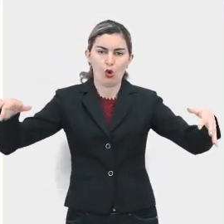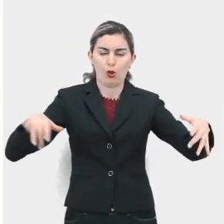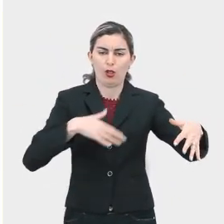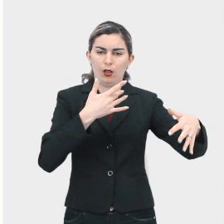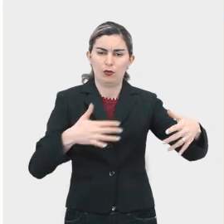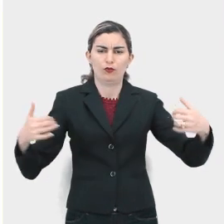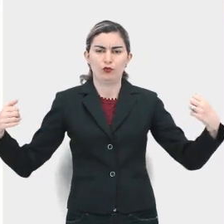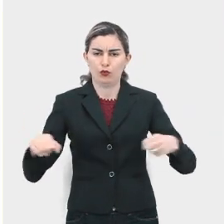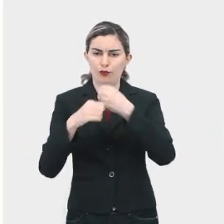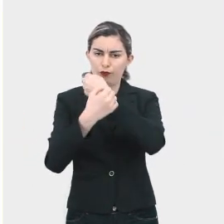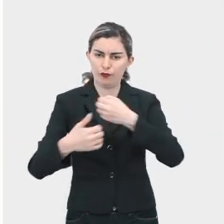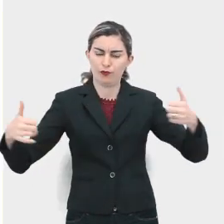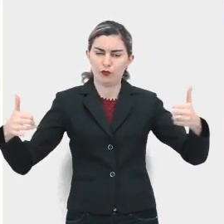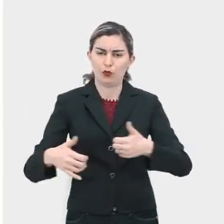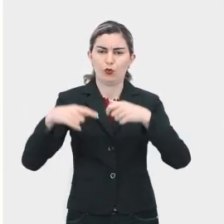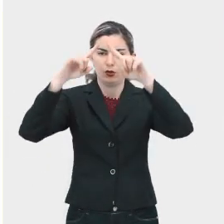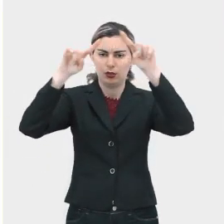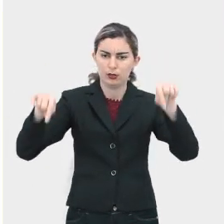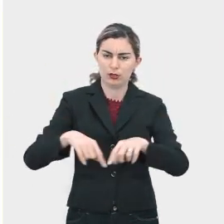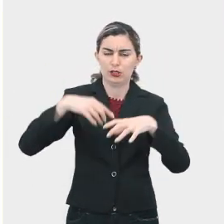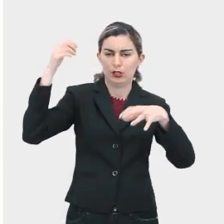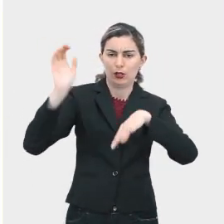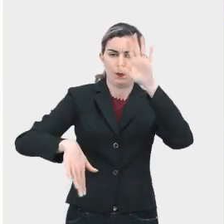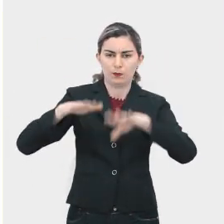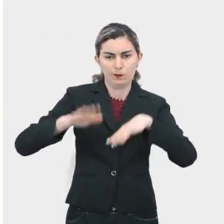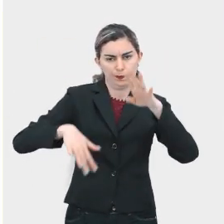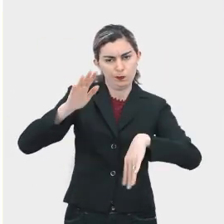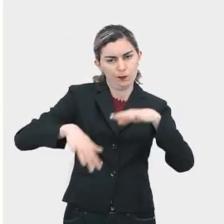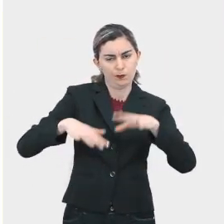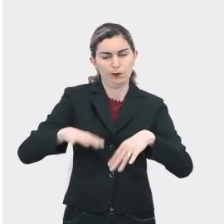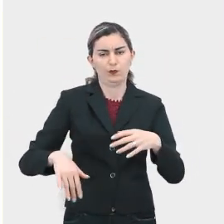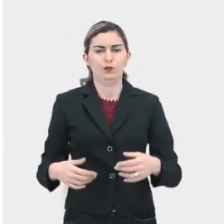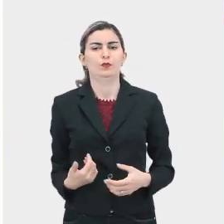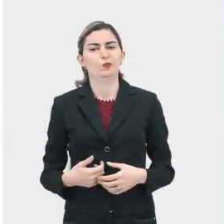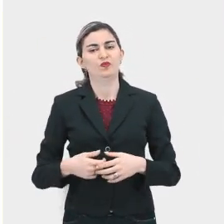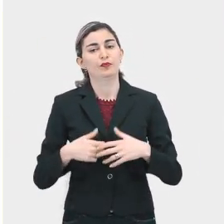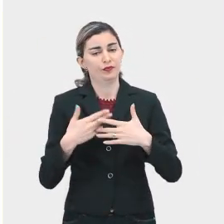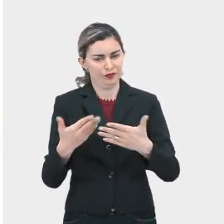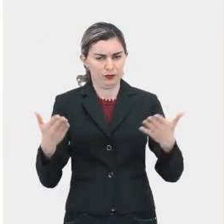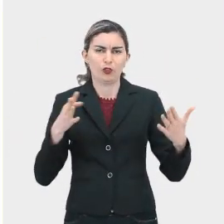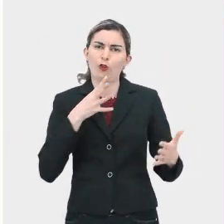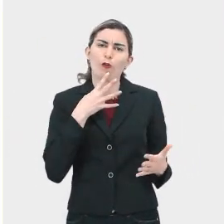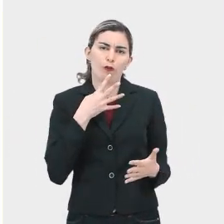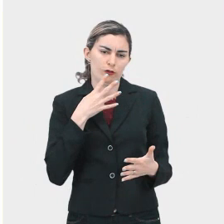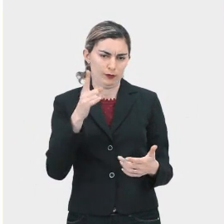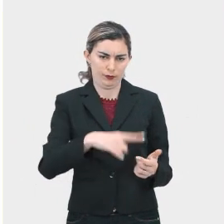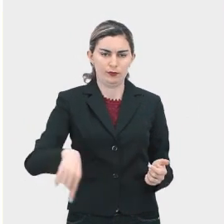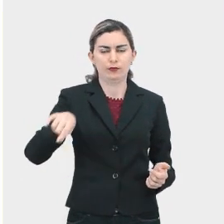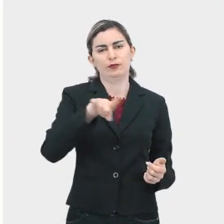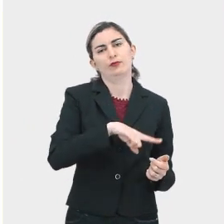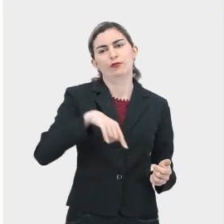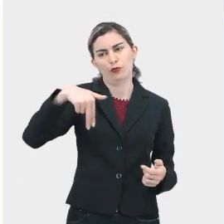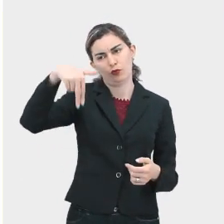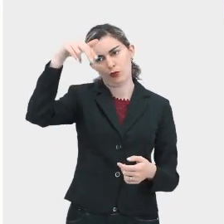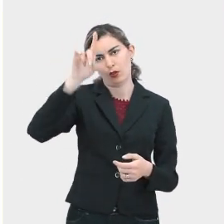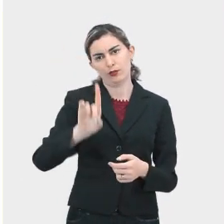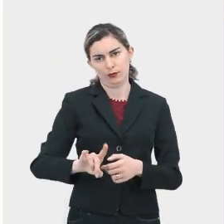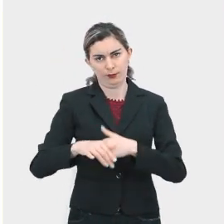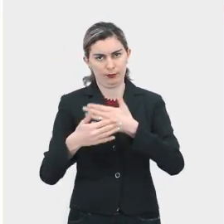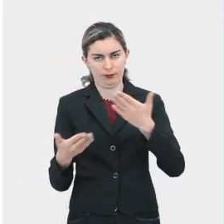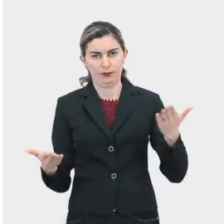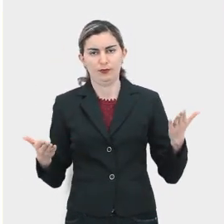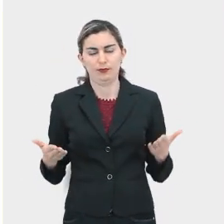triângulo e a zabumba, instrumentos bem conhecidos nossos do Nordeste, não é isso?